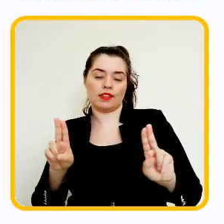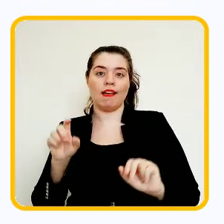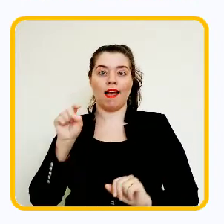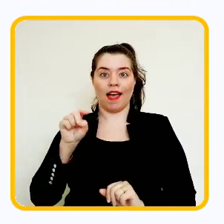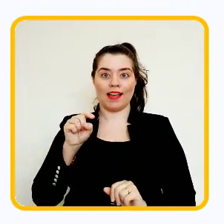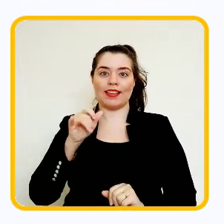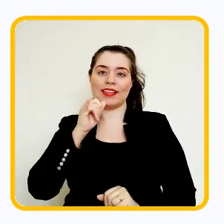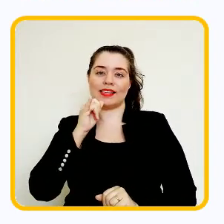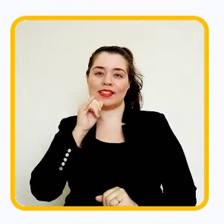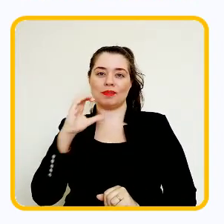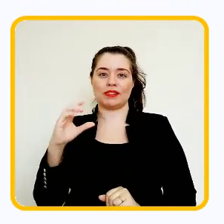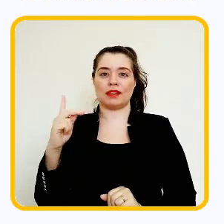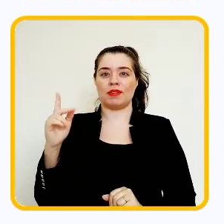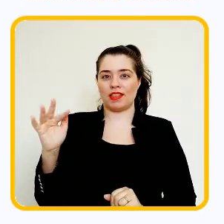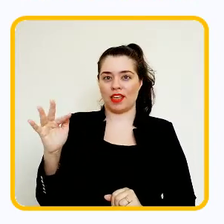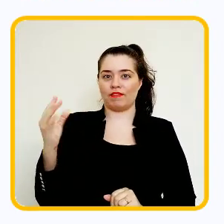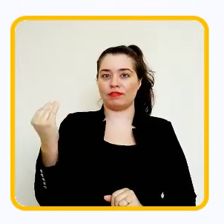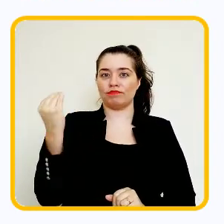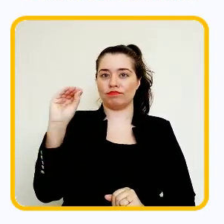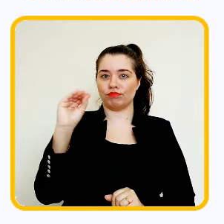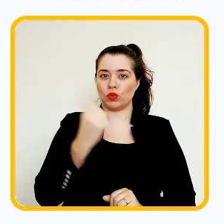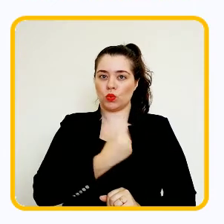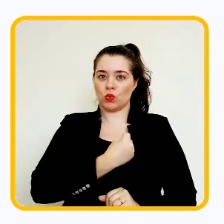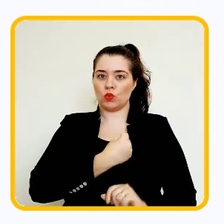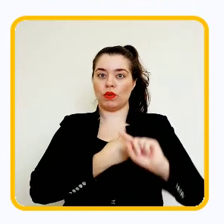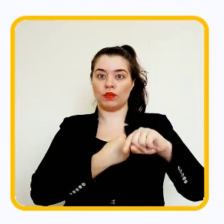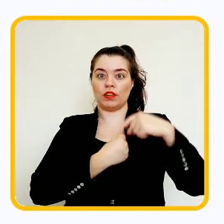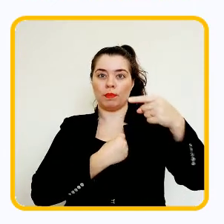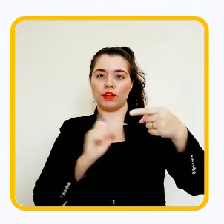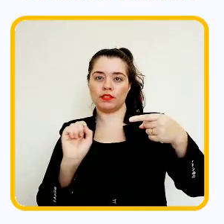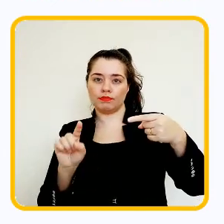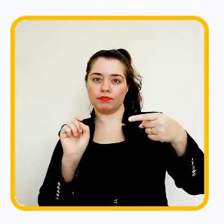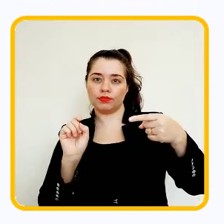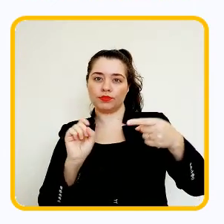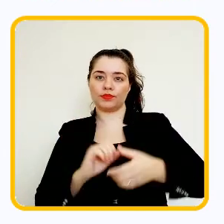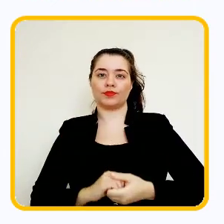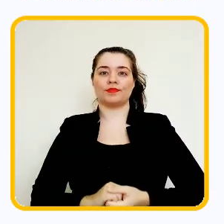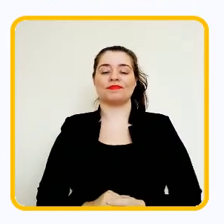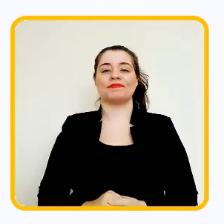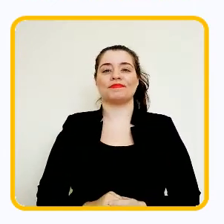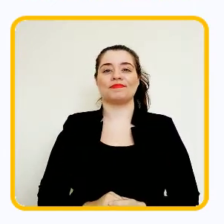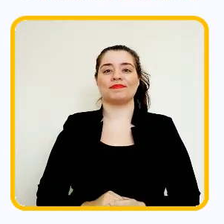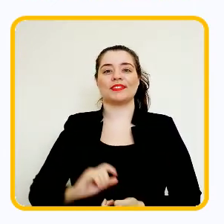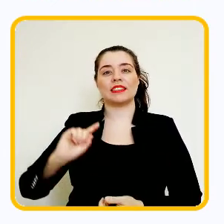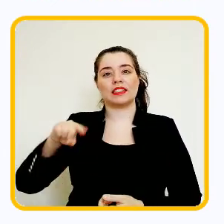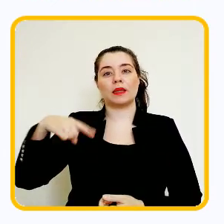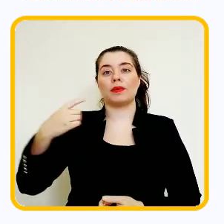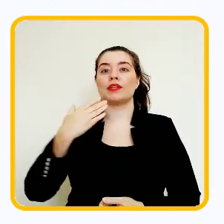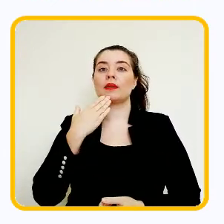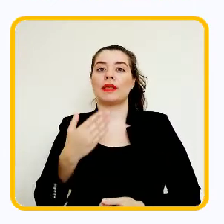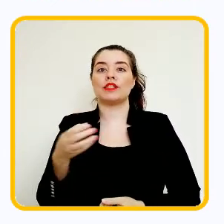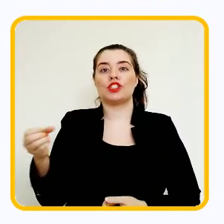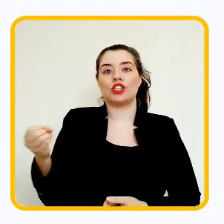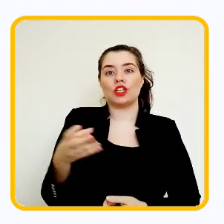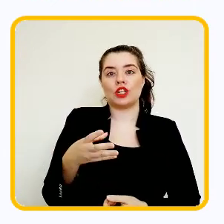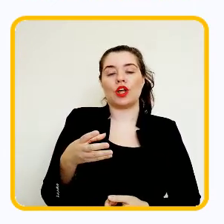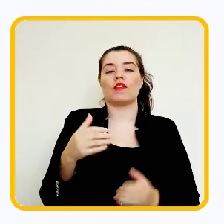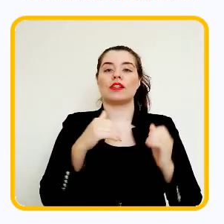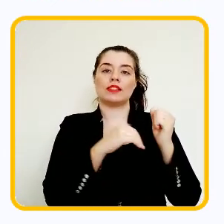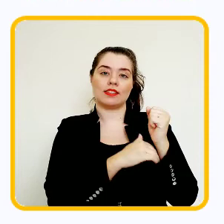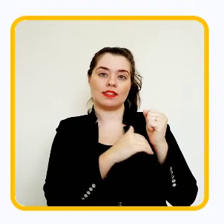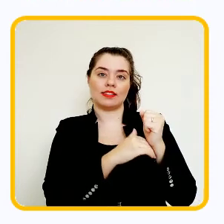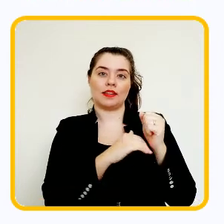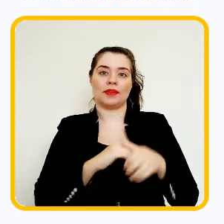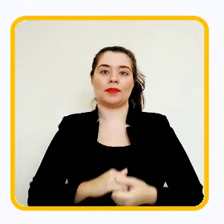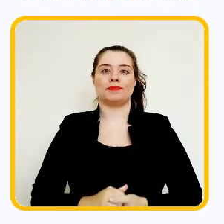gente vai utilizar o exemplo do CPF. Depois de colocar o número do seu CPF, clique em Verificar. E em seguida, solicitar